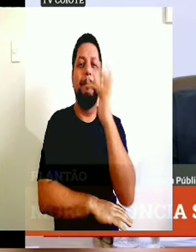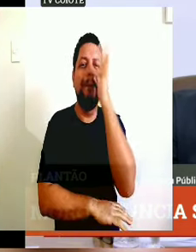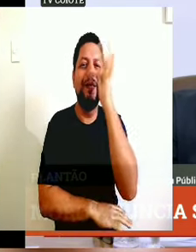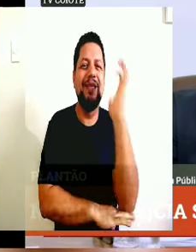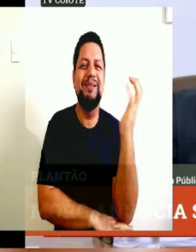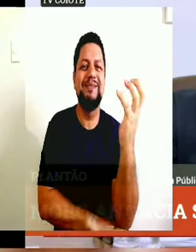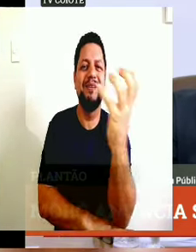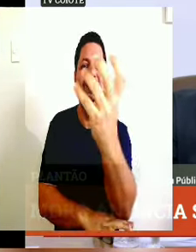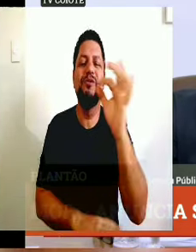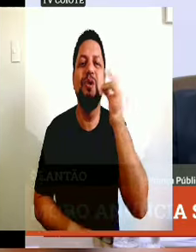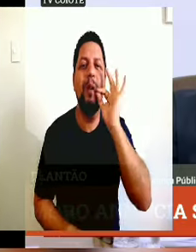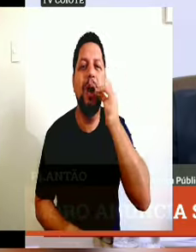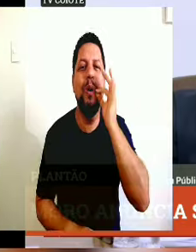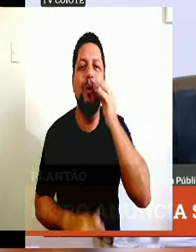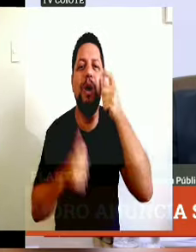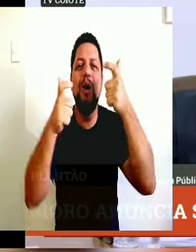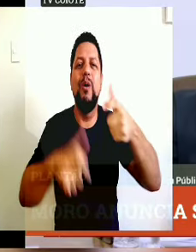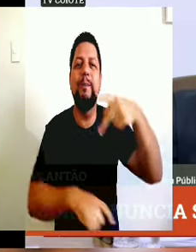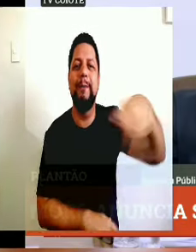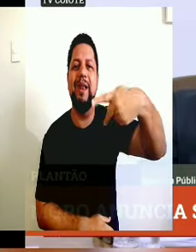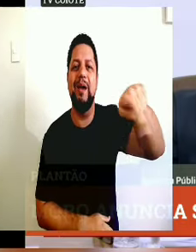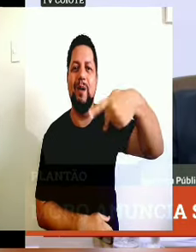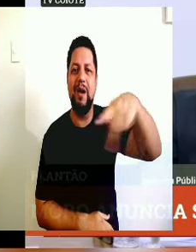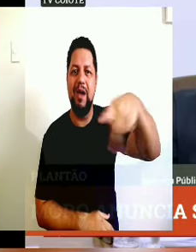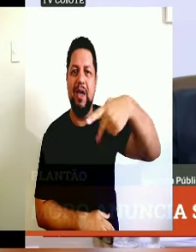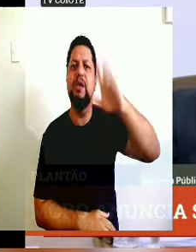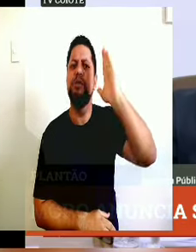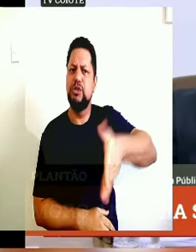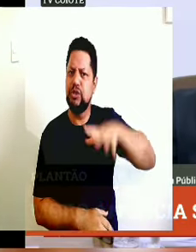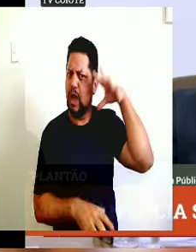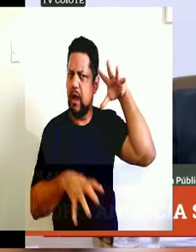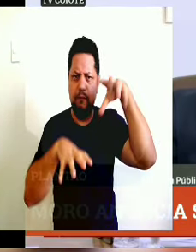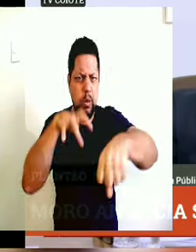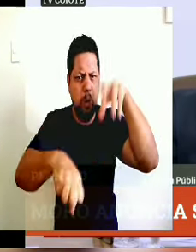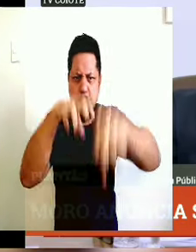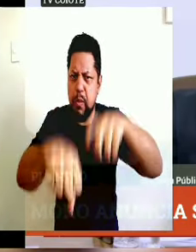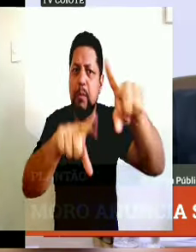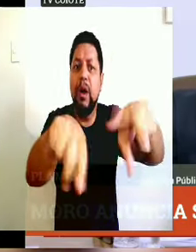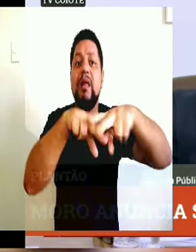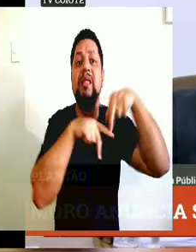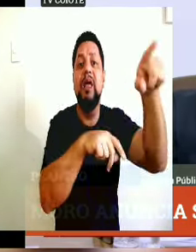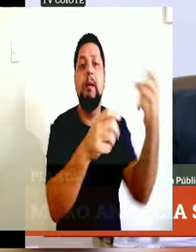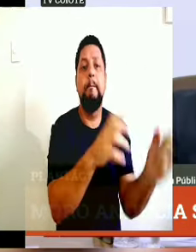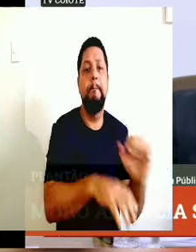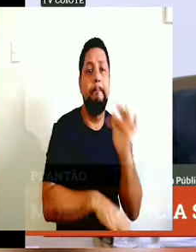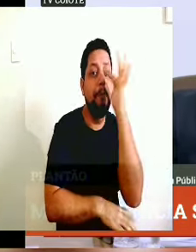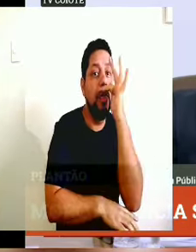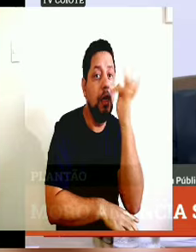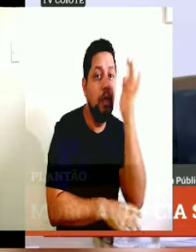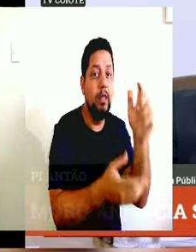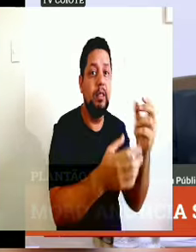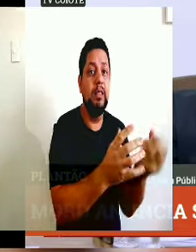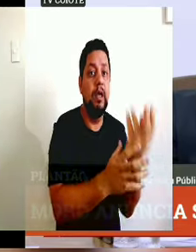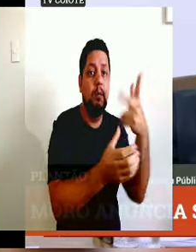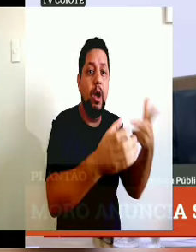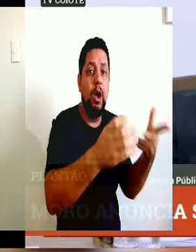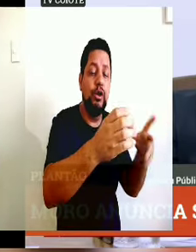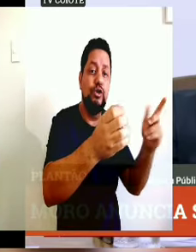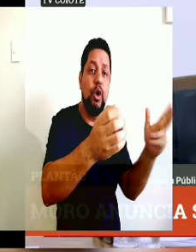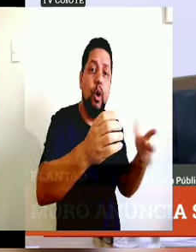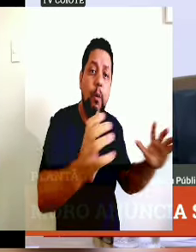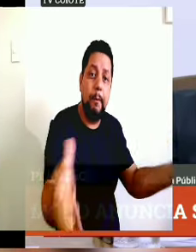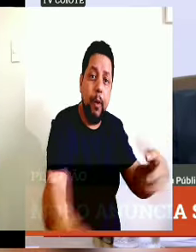Paraguai, que é o nosso principal fornecedor. Números expressivos de apreensão de produto do crime, seja de